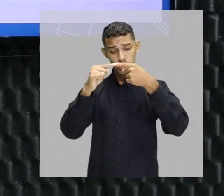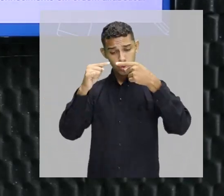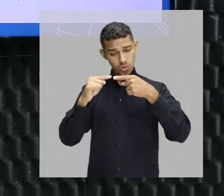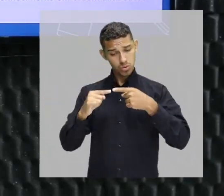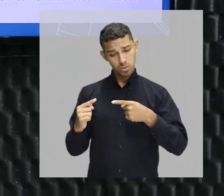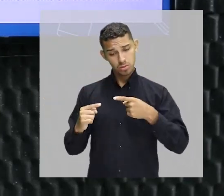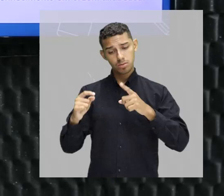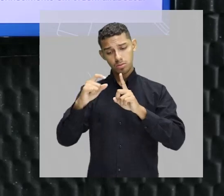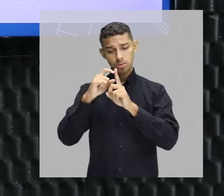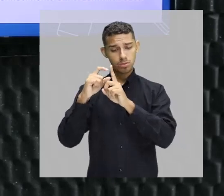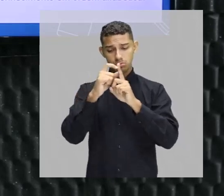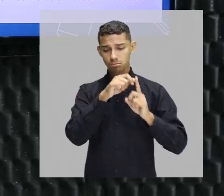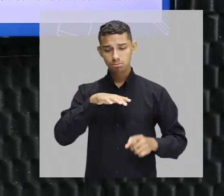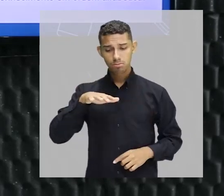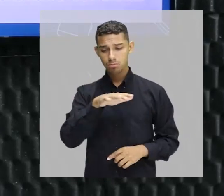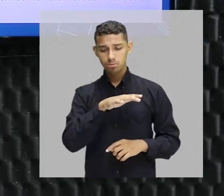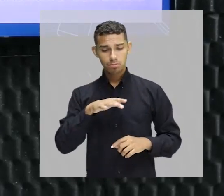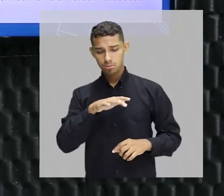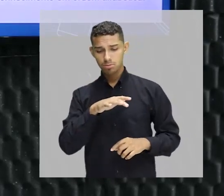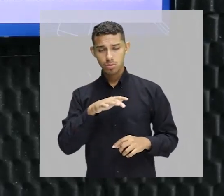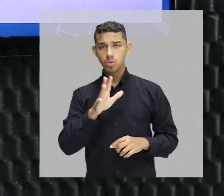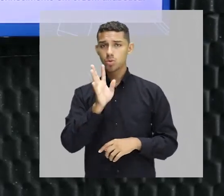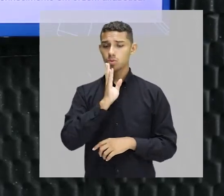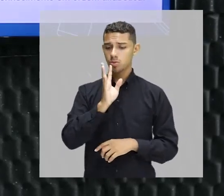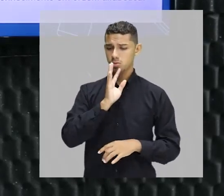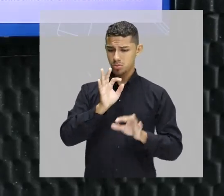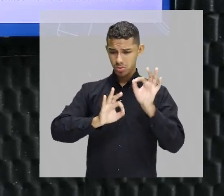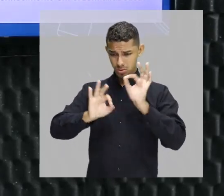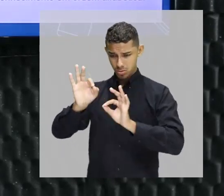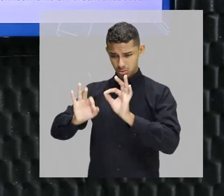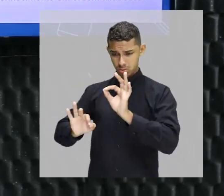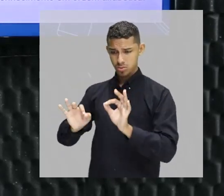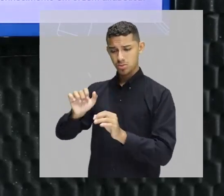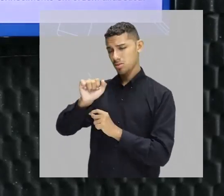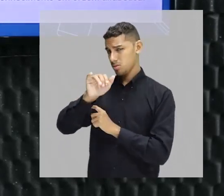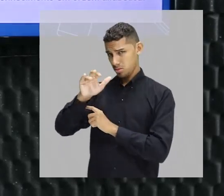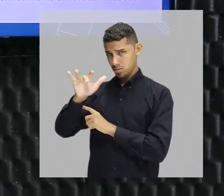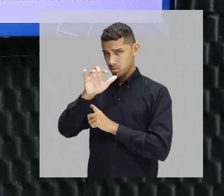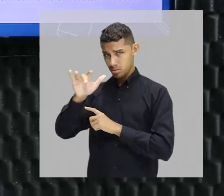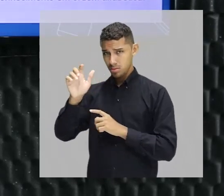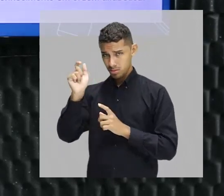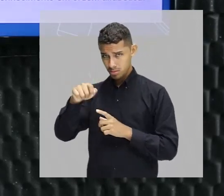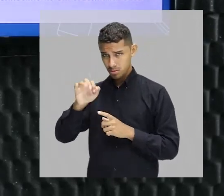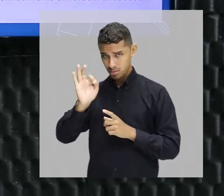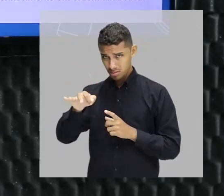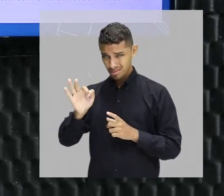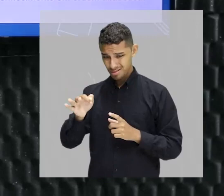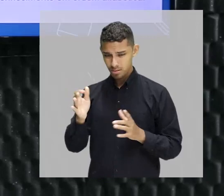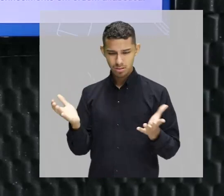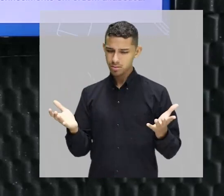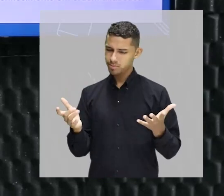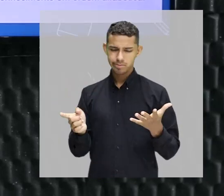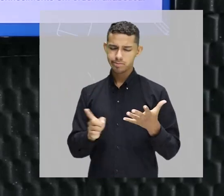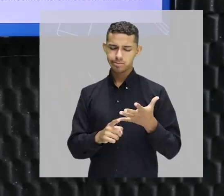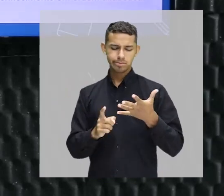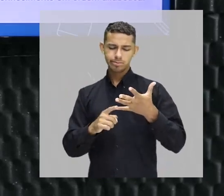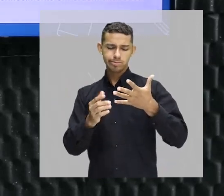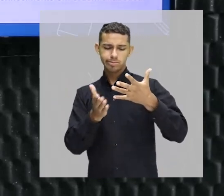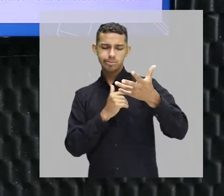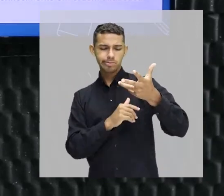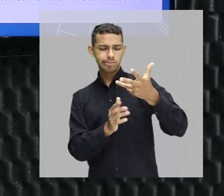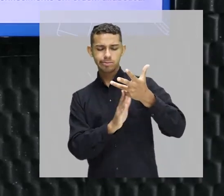relativas a um ramo do conhecimento em ordem alfabética. Estava em ordem alfabética, turma? Não, né? Vai ter sempre aquela opção que de cara vocês já vão